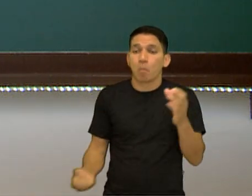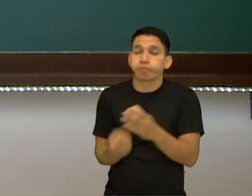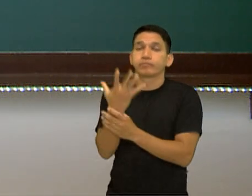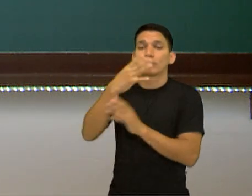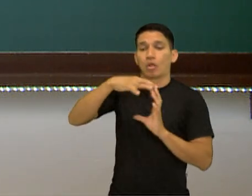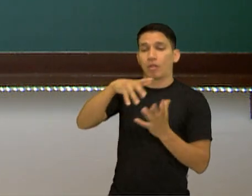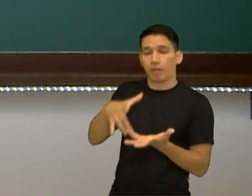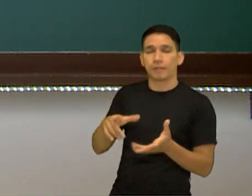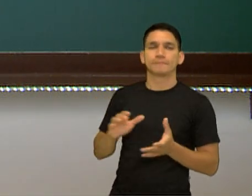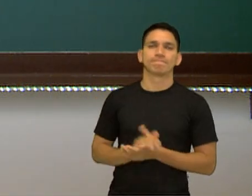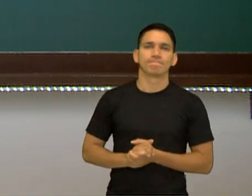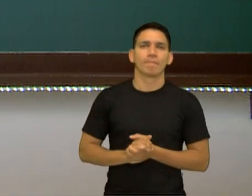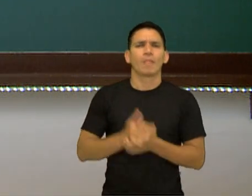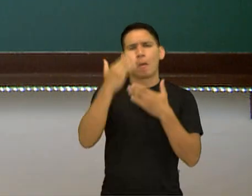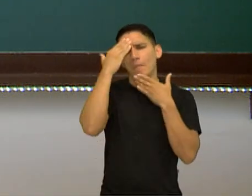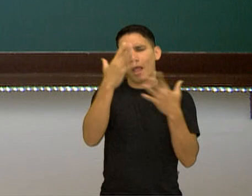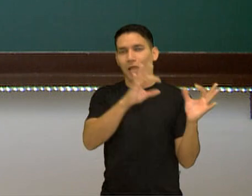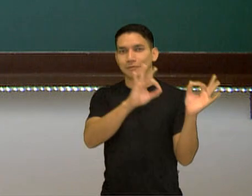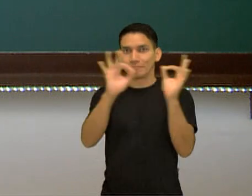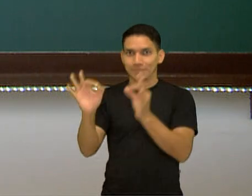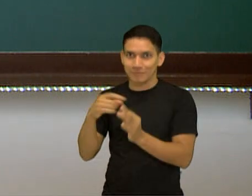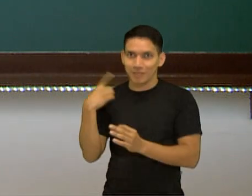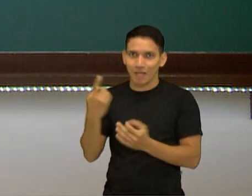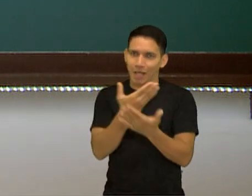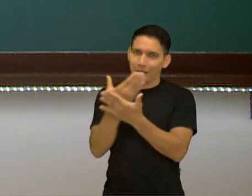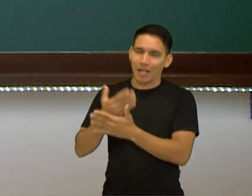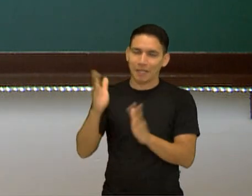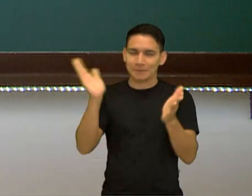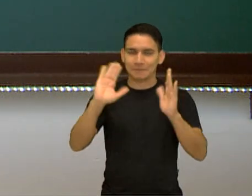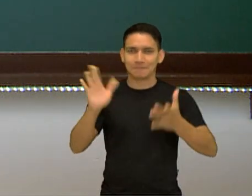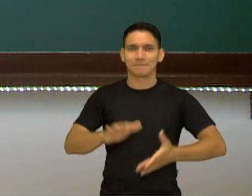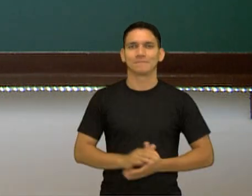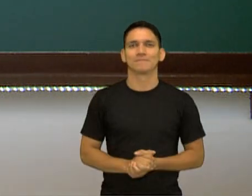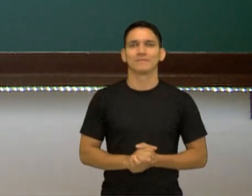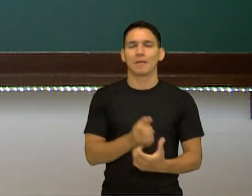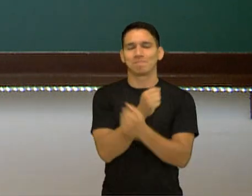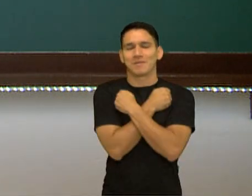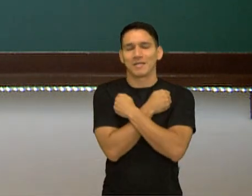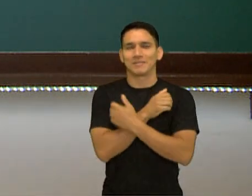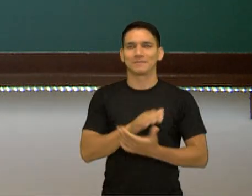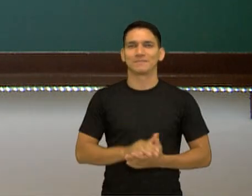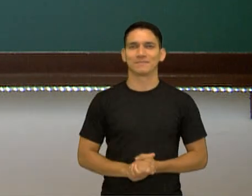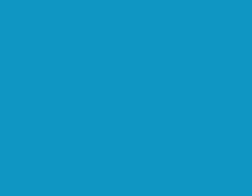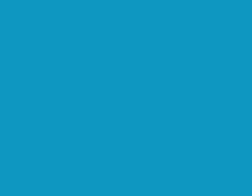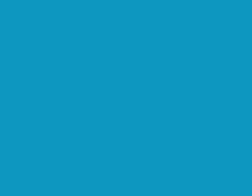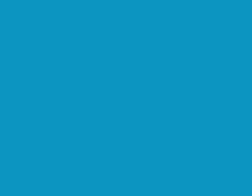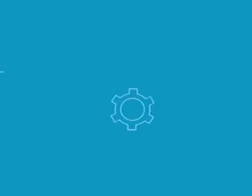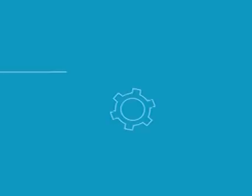nosso planeta. Muito obrigado a você que acompanhou a nossa aula. Até a próxima aula. Forte abraço!